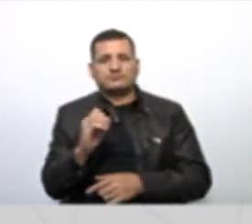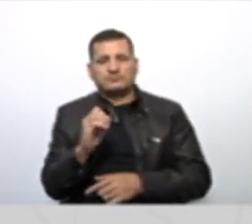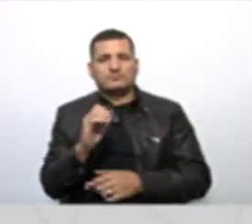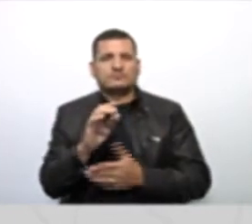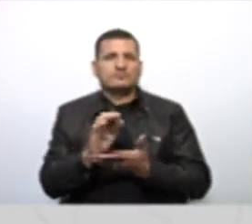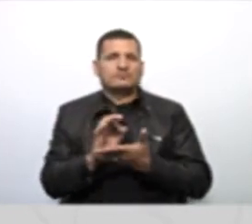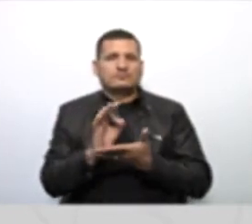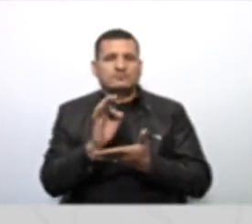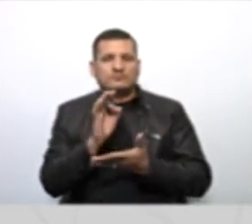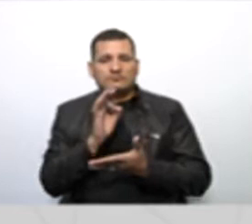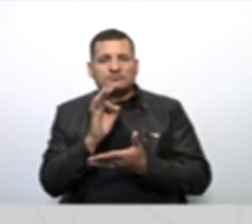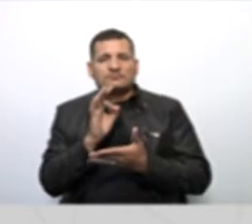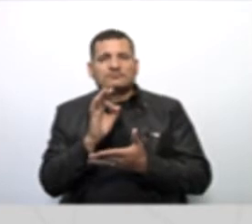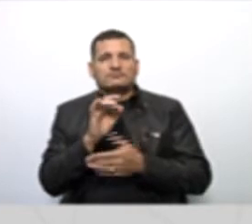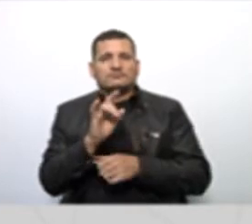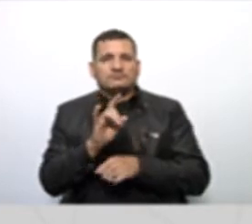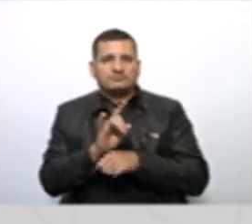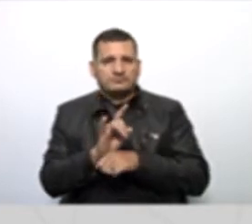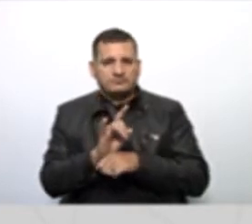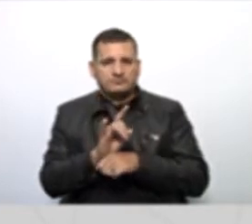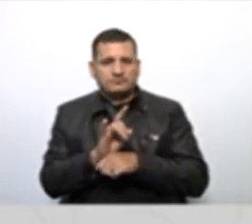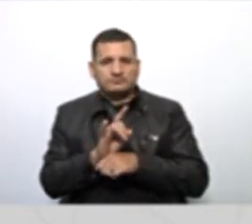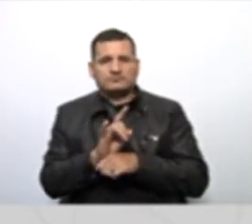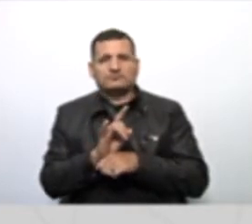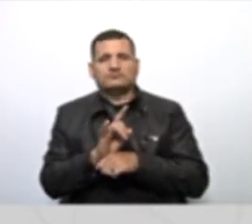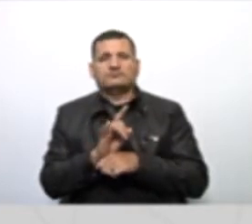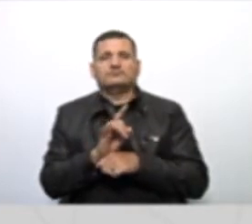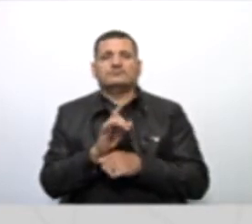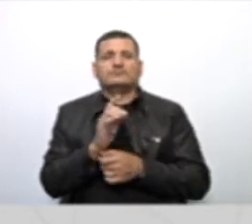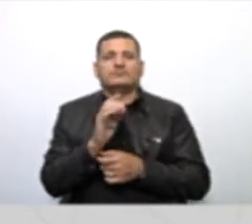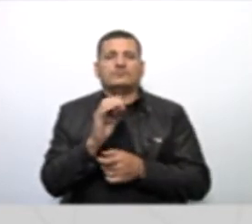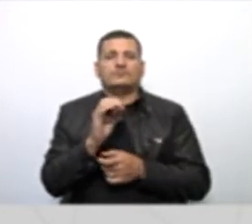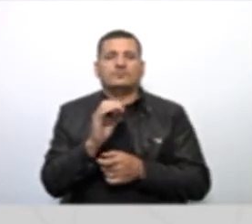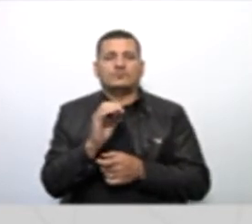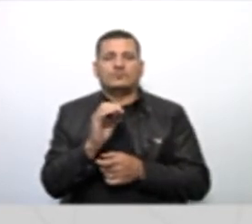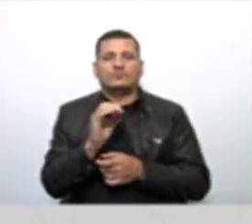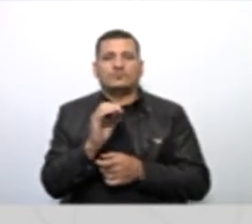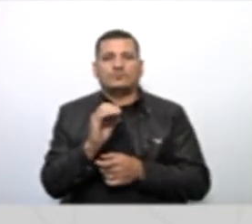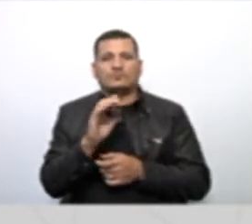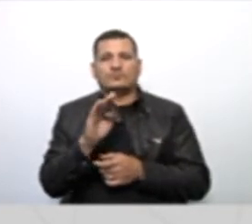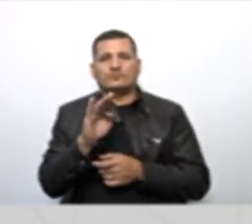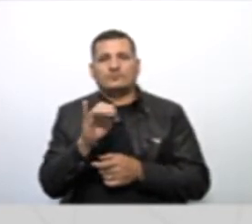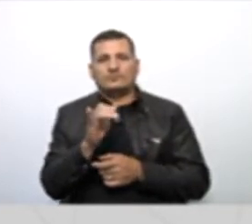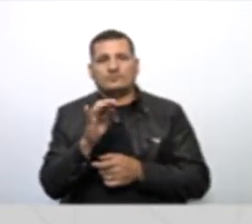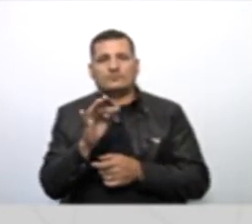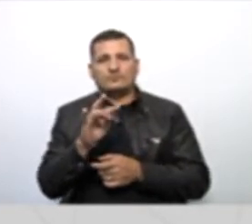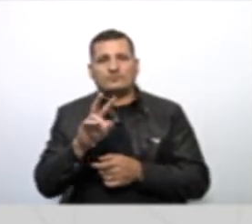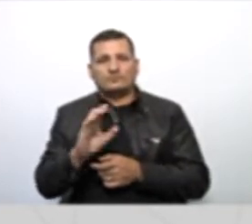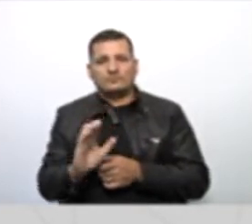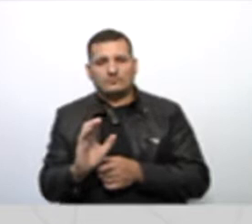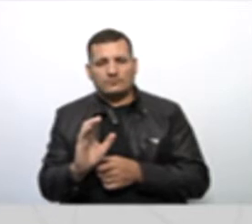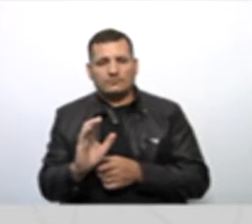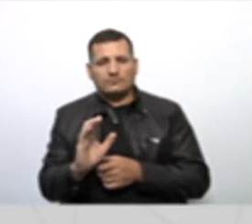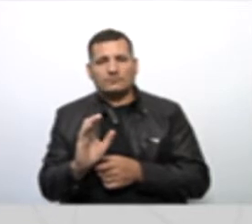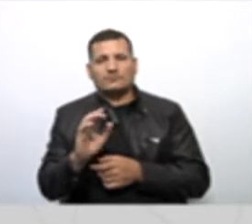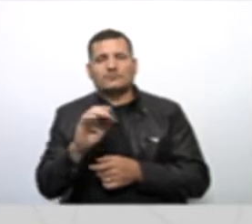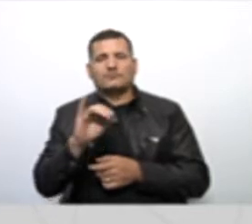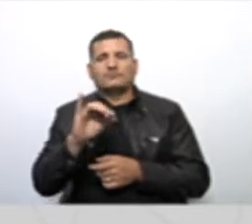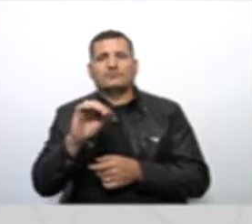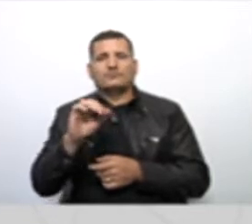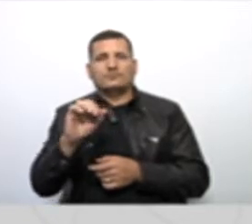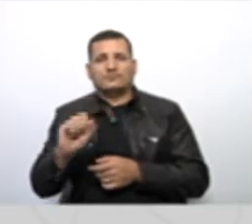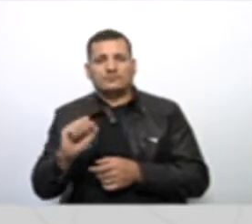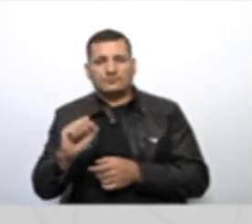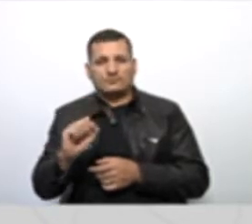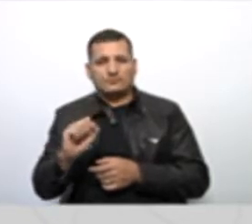Java no Android e Objective-C no iOS. Então, o Java para o Android, ele especificou